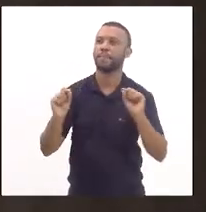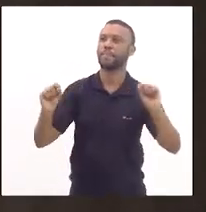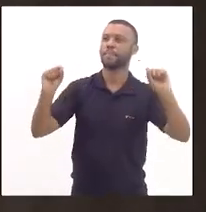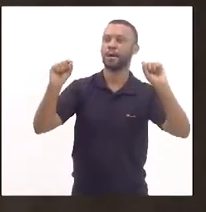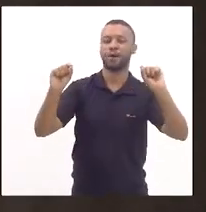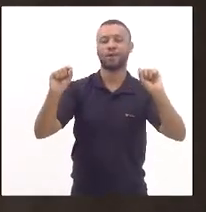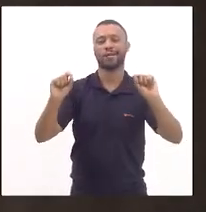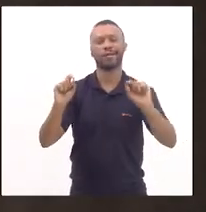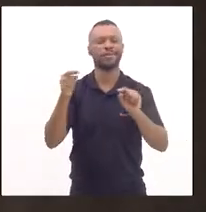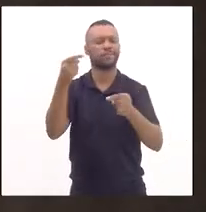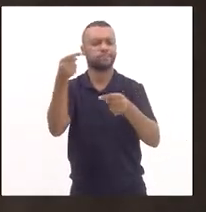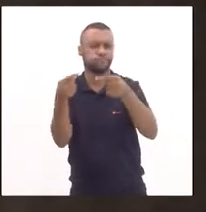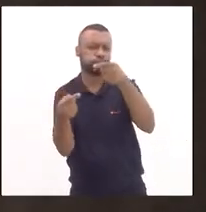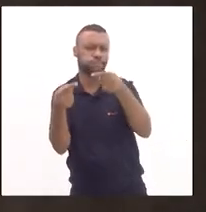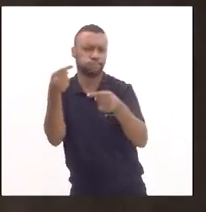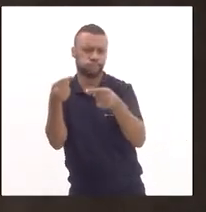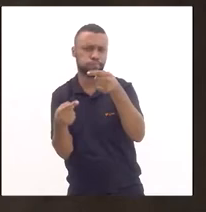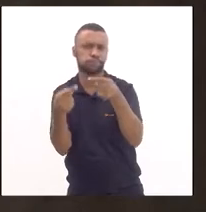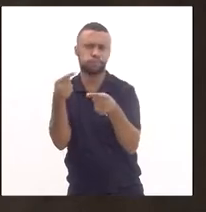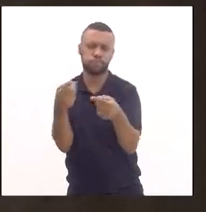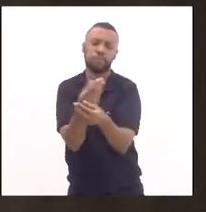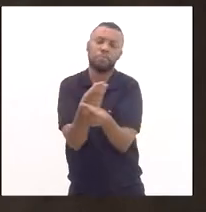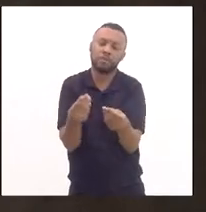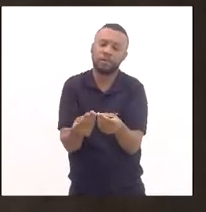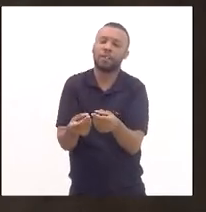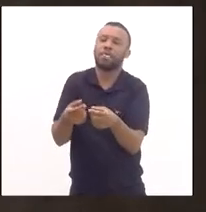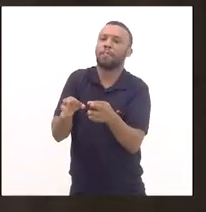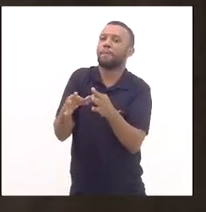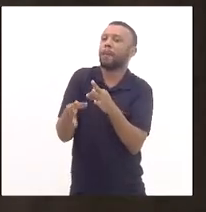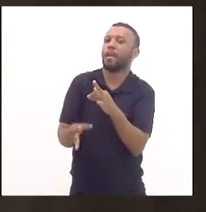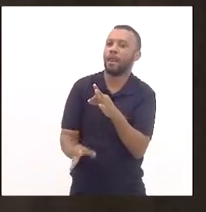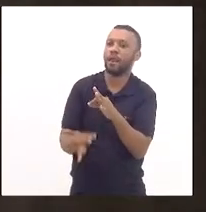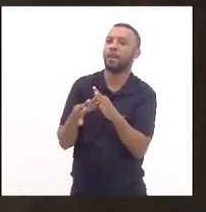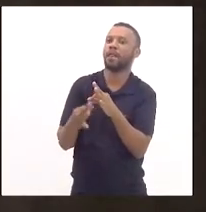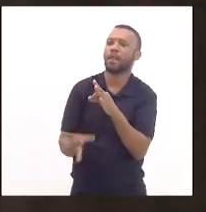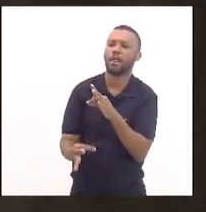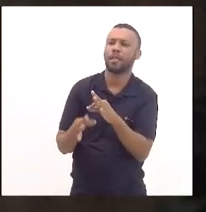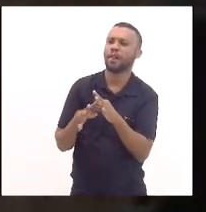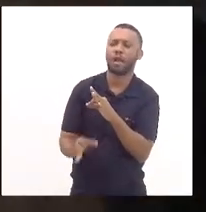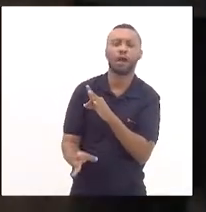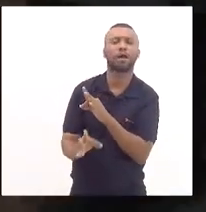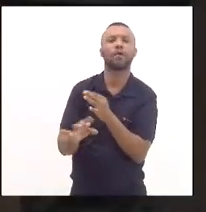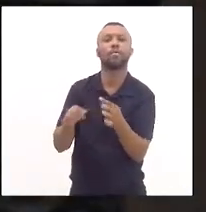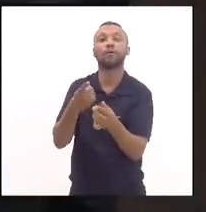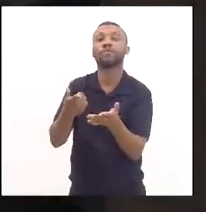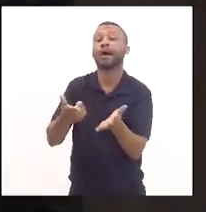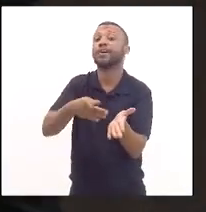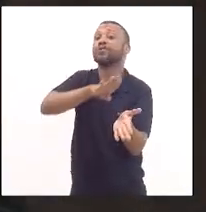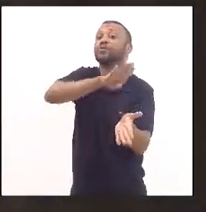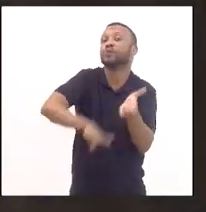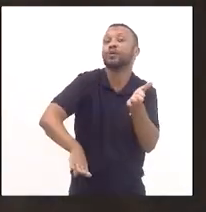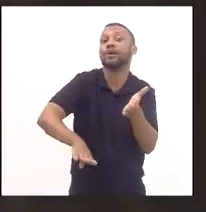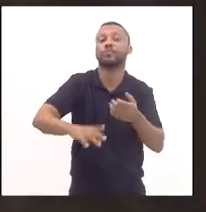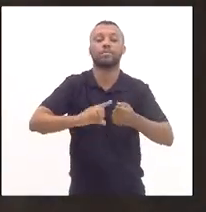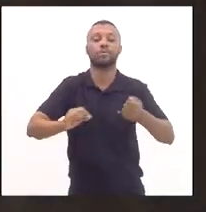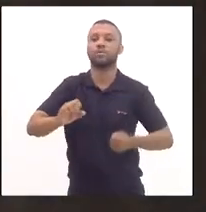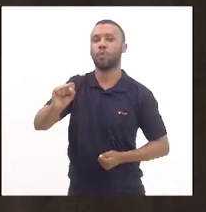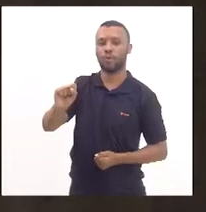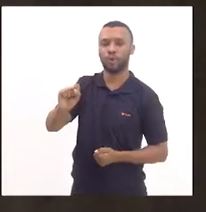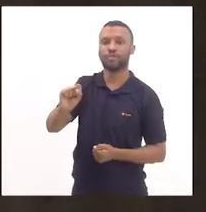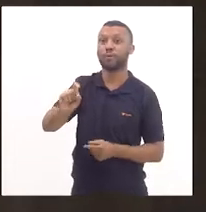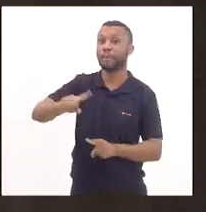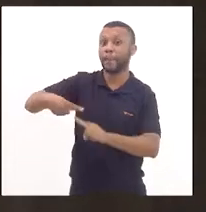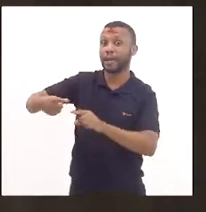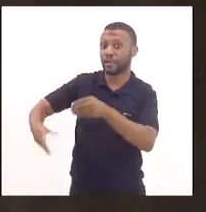muita discussão sobre as emendas e da retirada do artigo 8 e